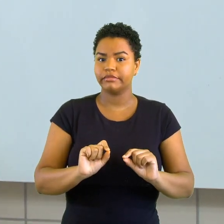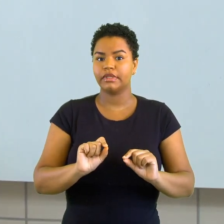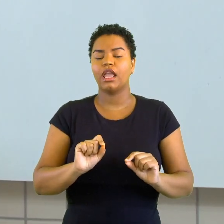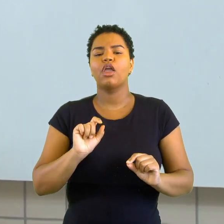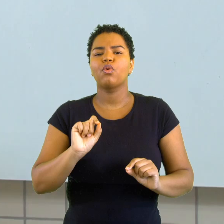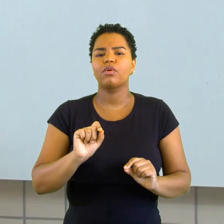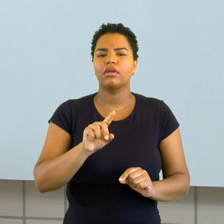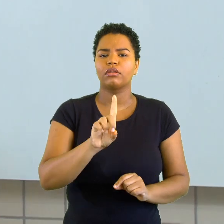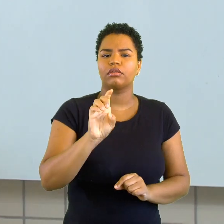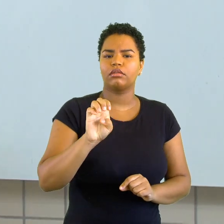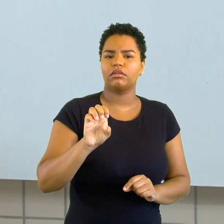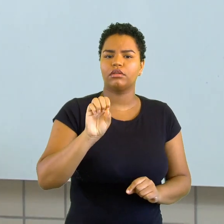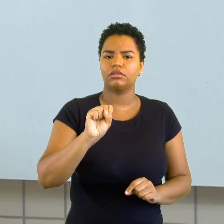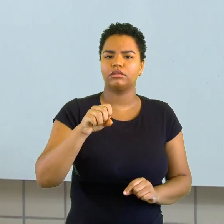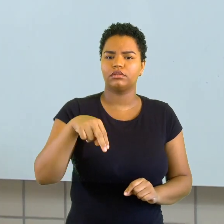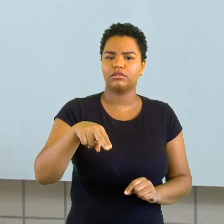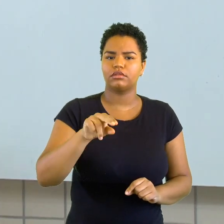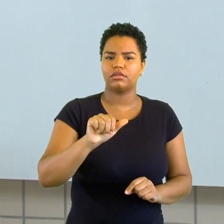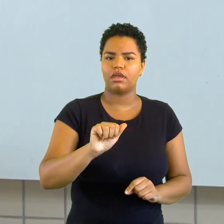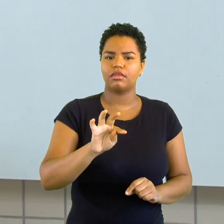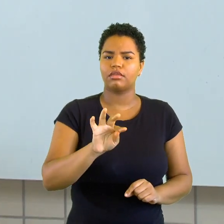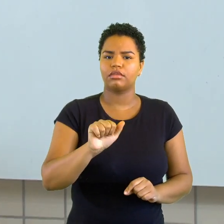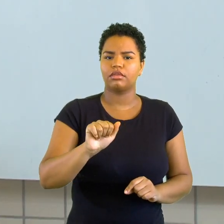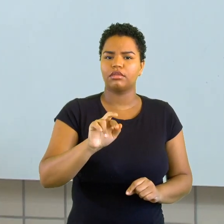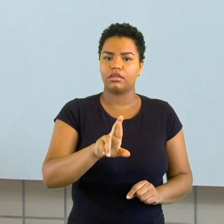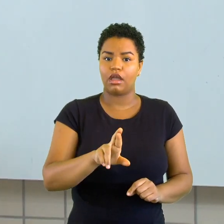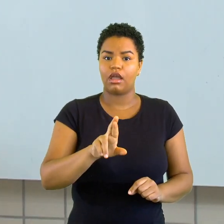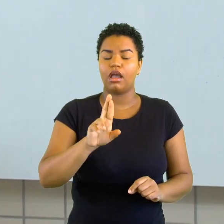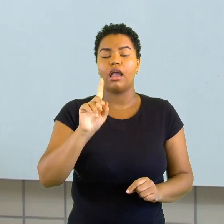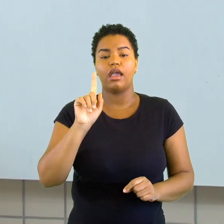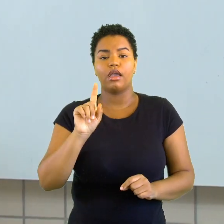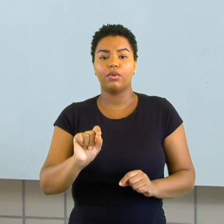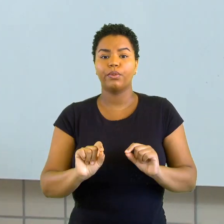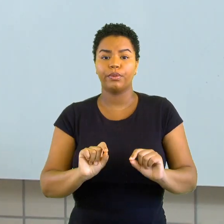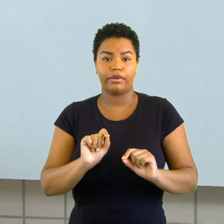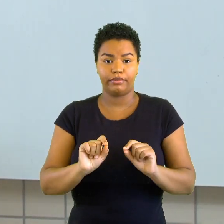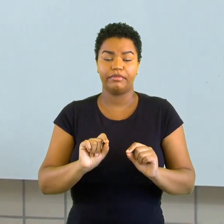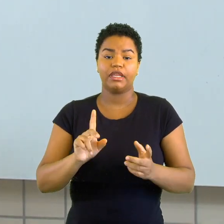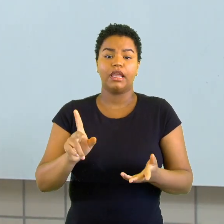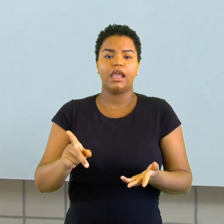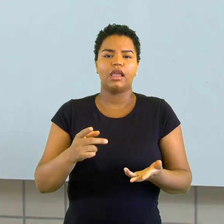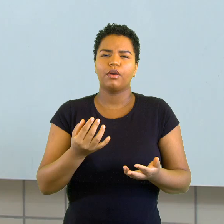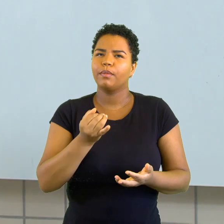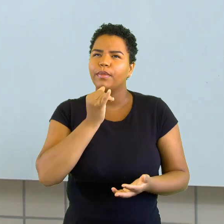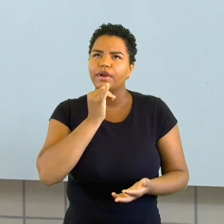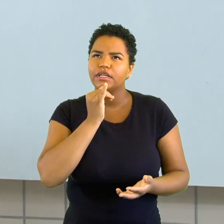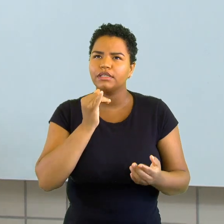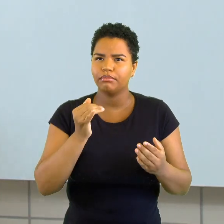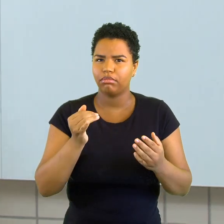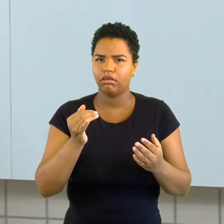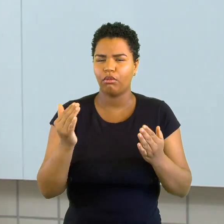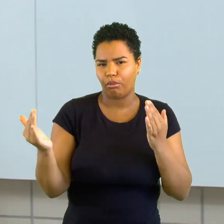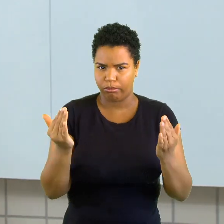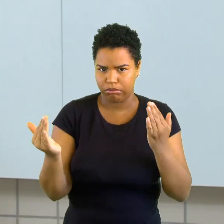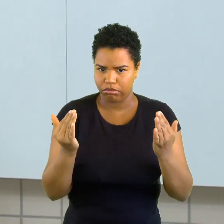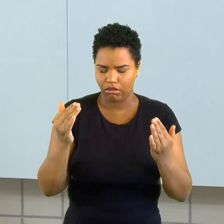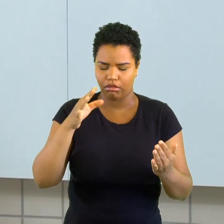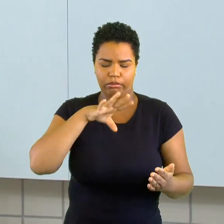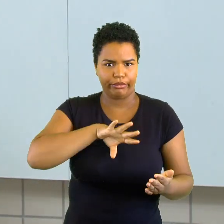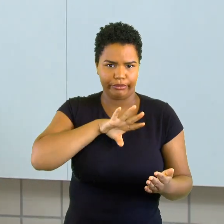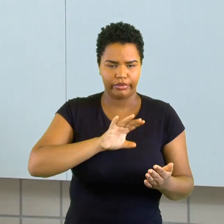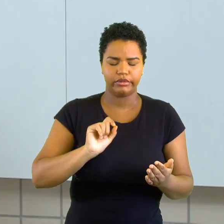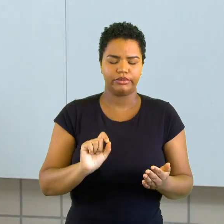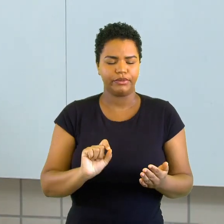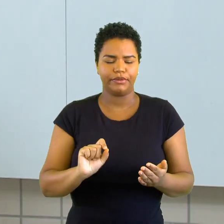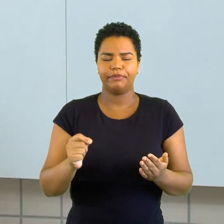desnatar. Ao pé da letra, em língua inglesa, o verbo to skim significa desnatar. Então, fazendo uma analogia com a língua portuguesa,